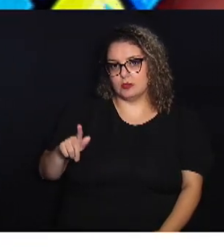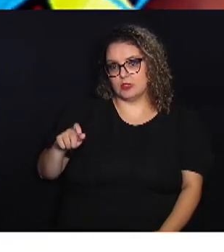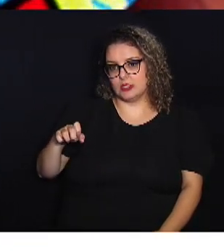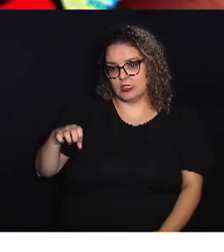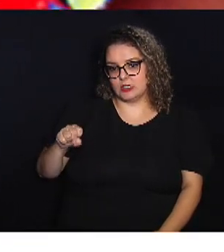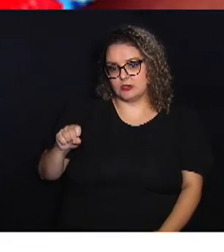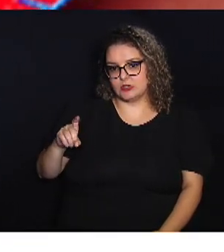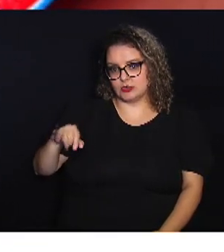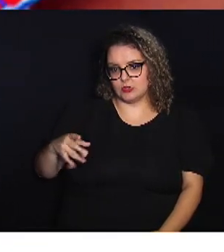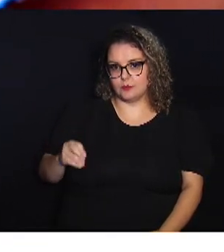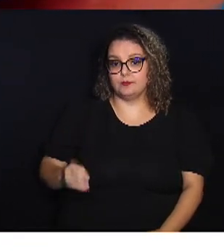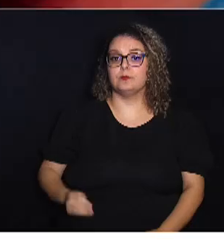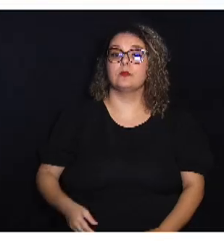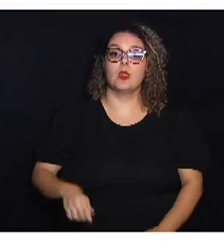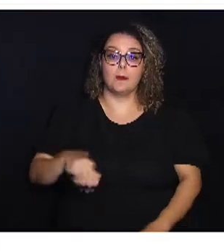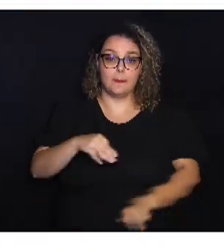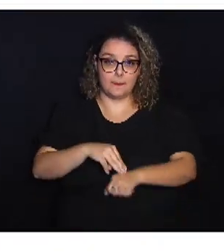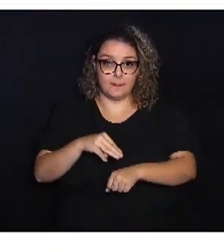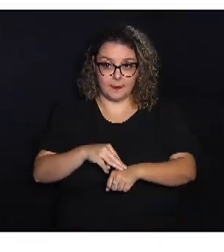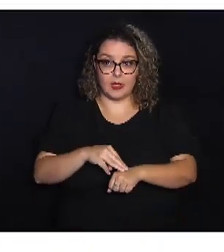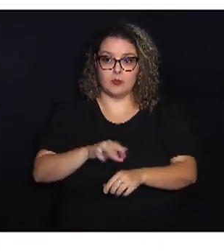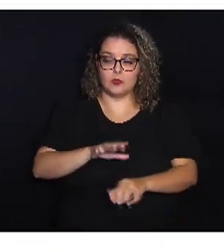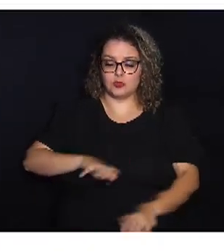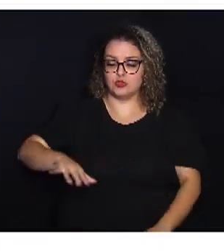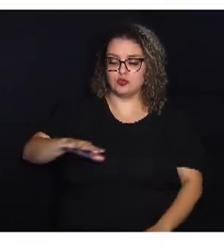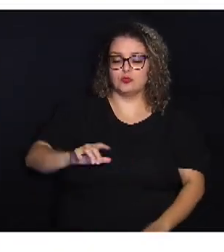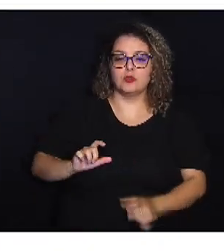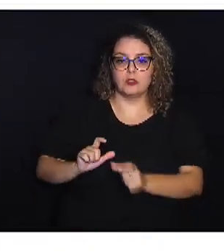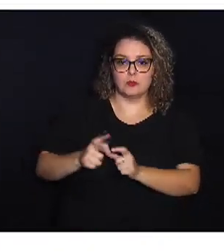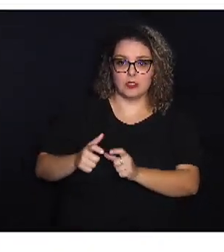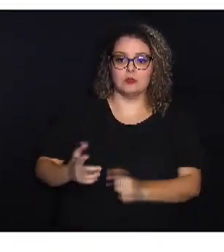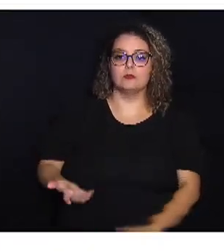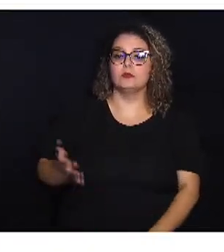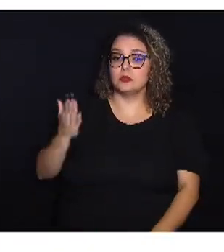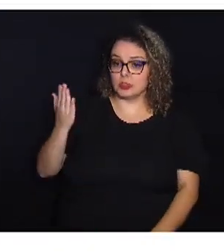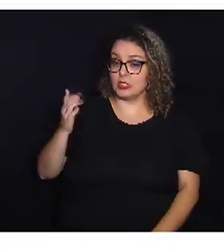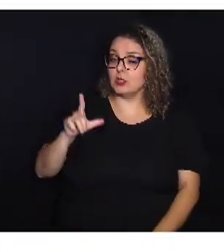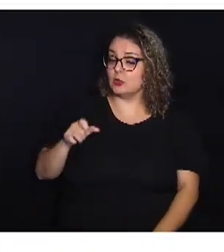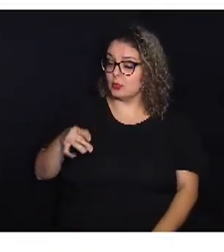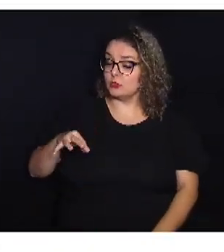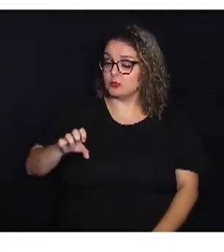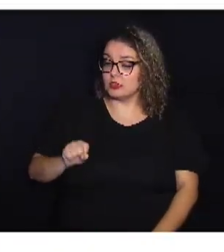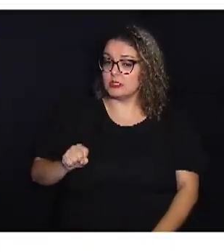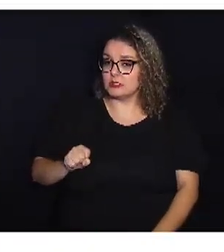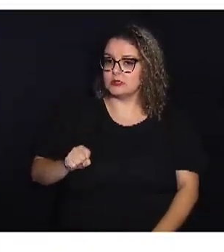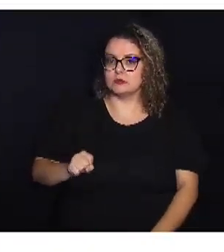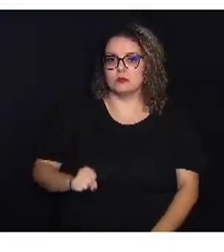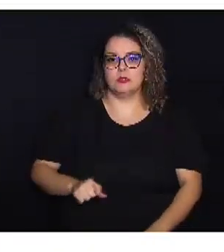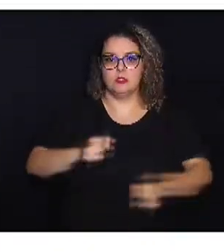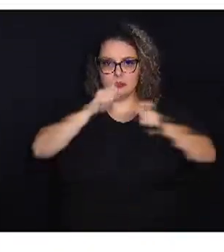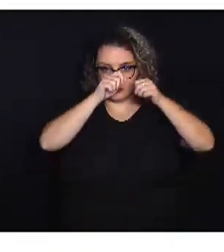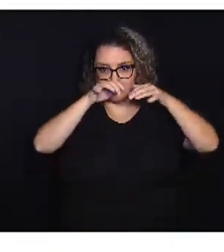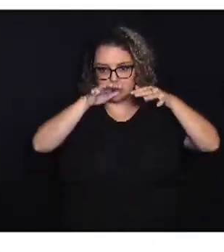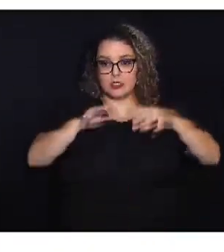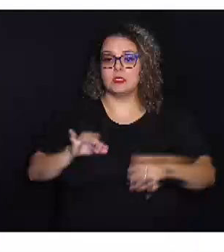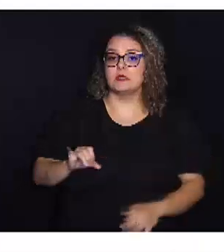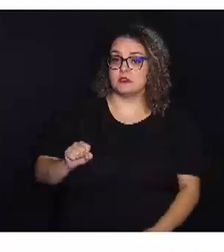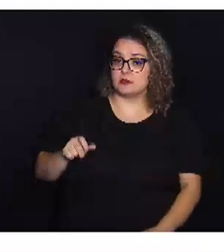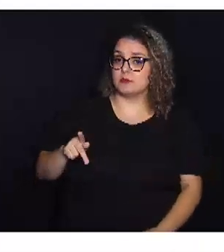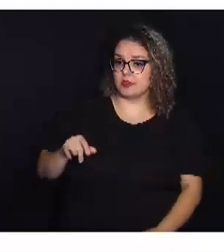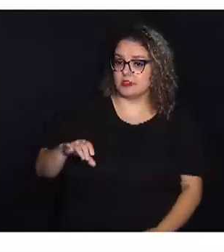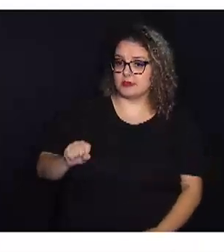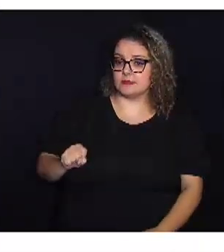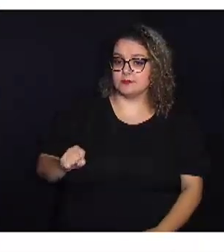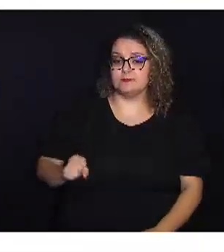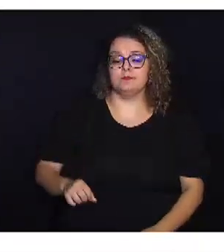da National Autistic Society, em Londres, e popularizado pela Autism Speaks, que simboliza